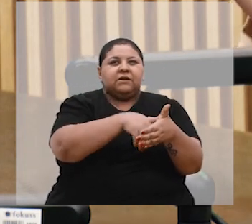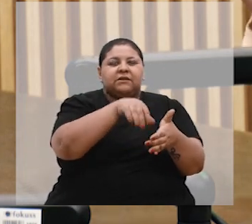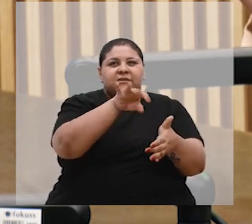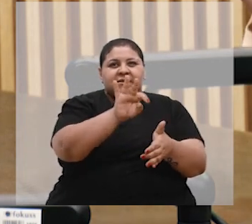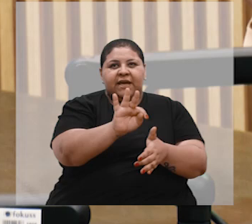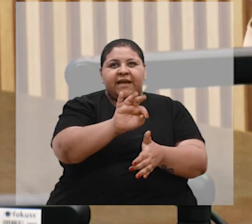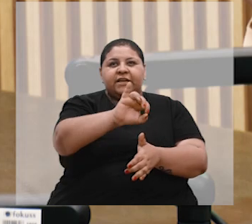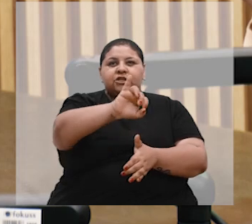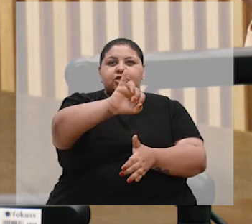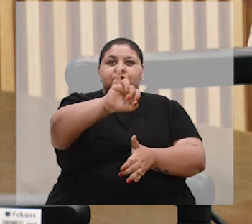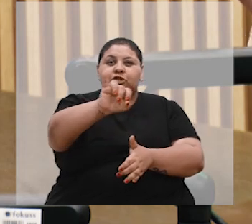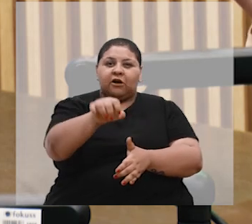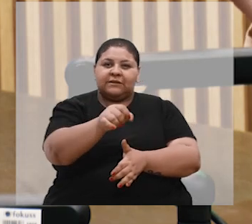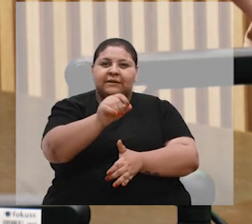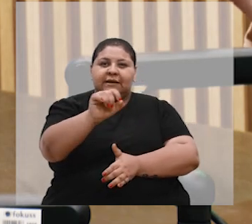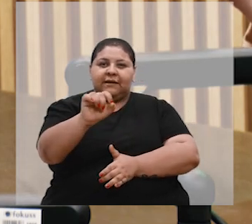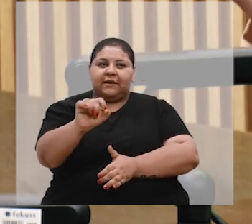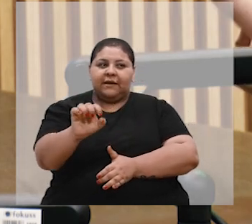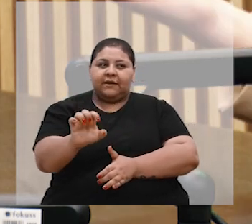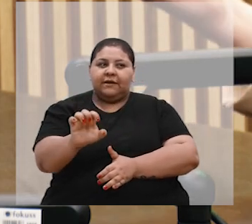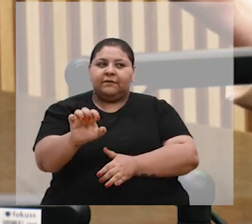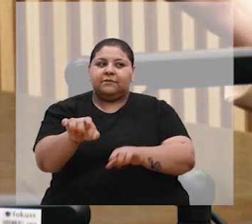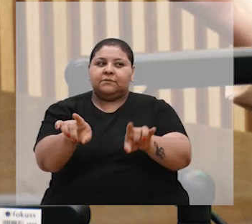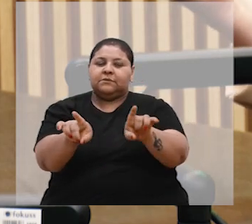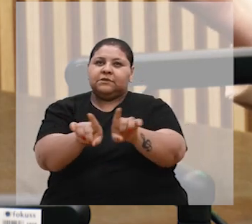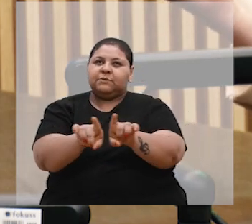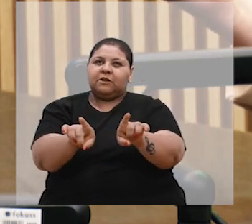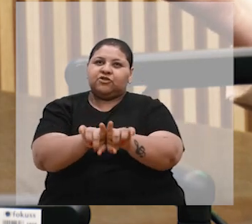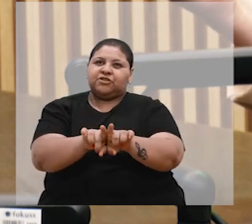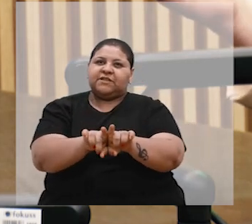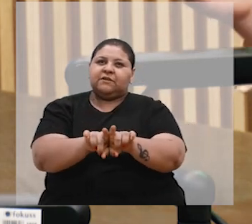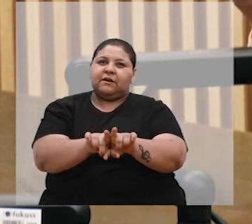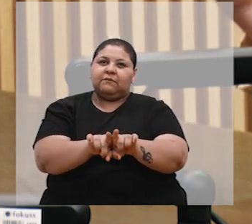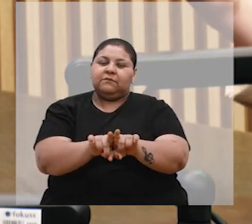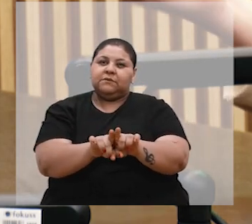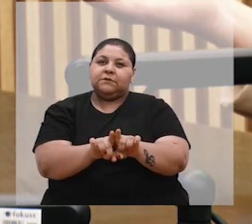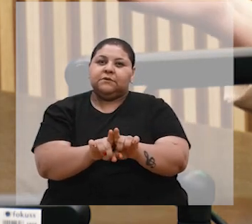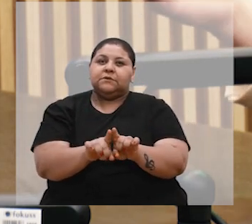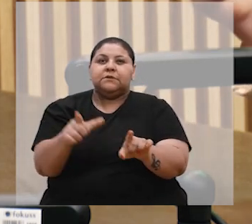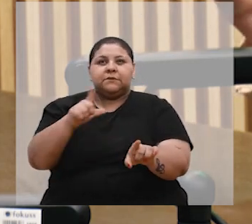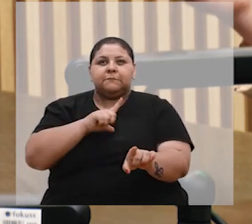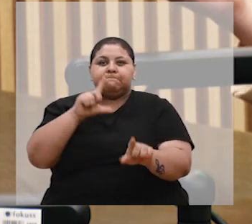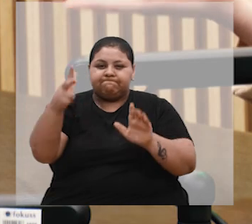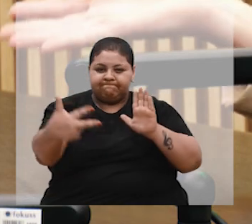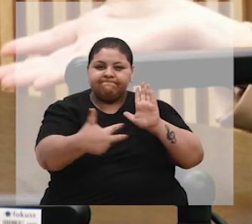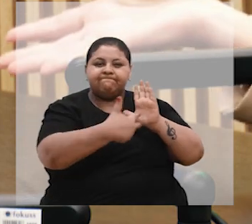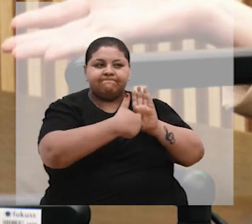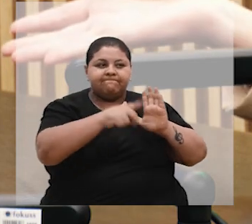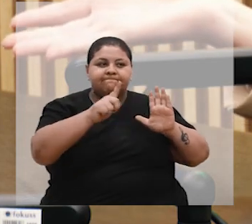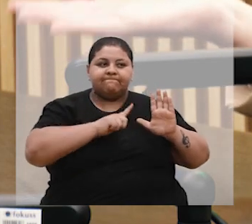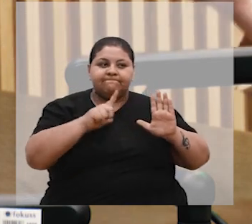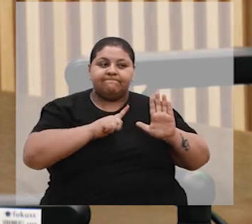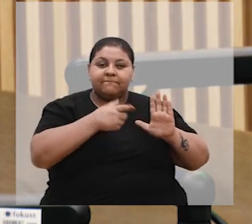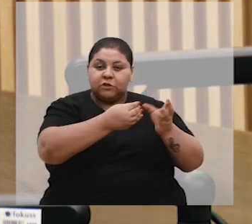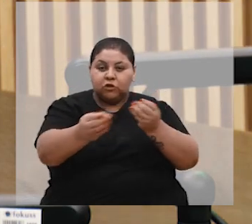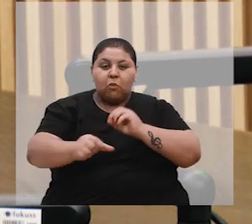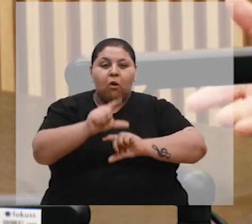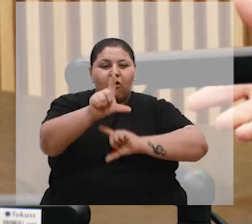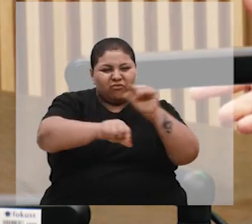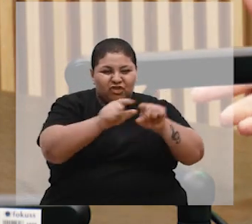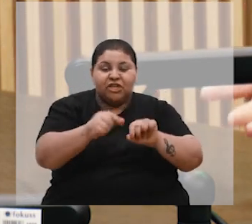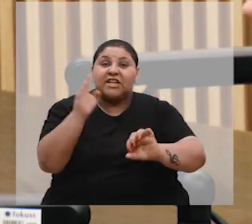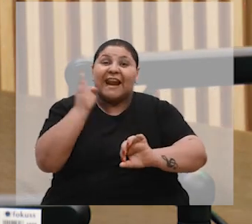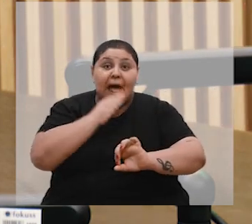os provedores de internet também ficam atuando muito nesse período, né? E muito atento, porque nós temos muitas decisões que são